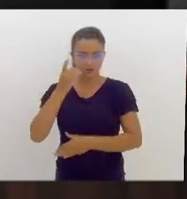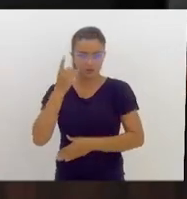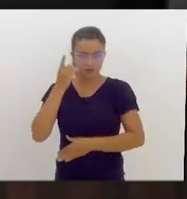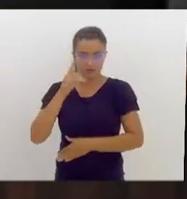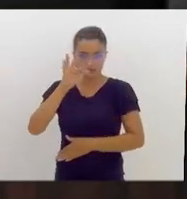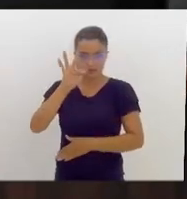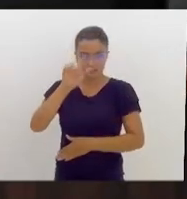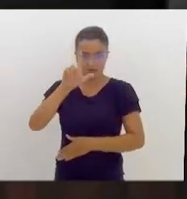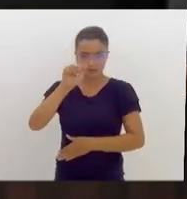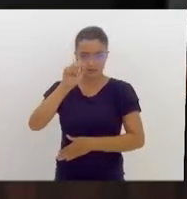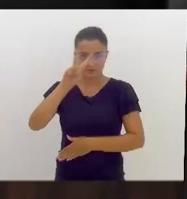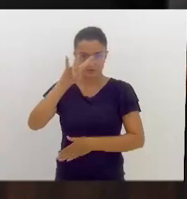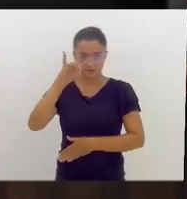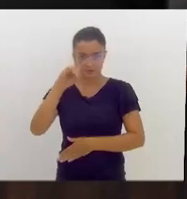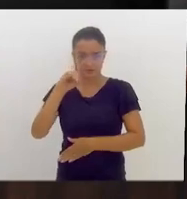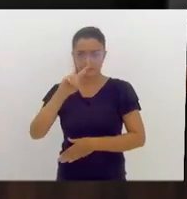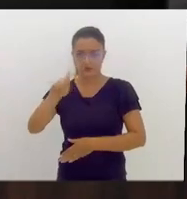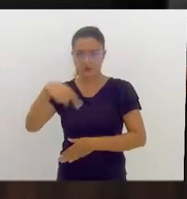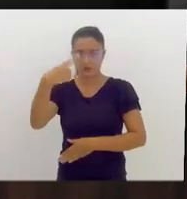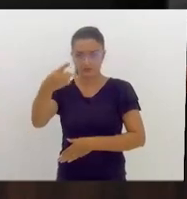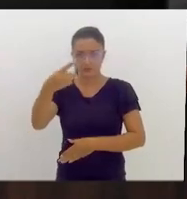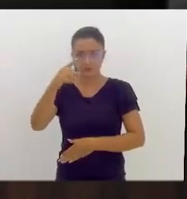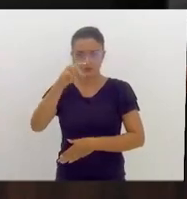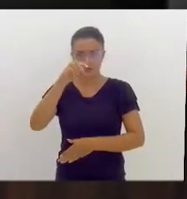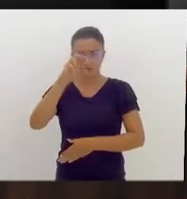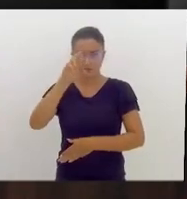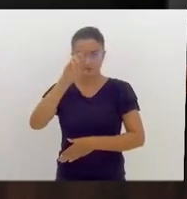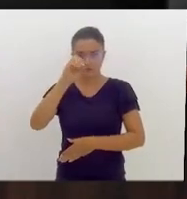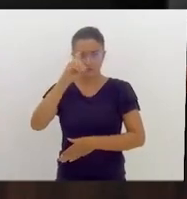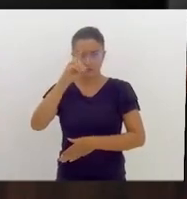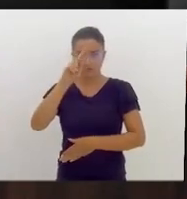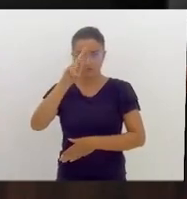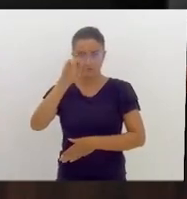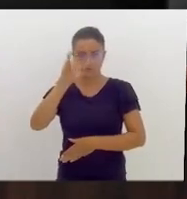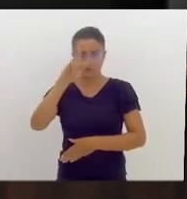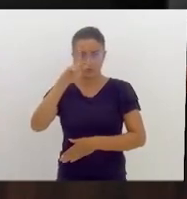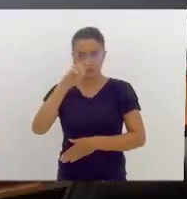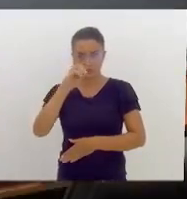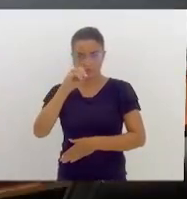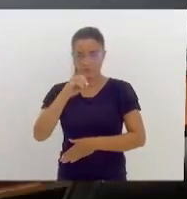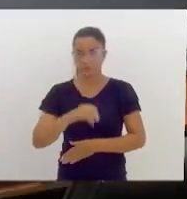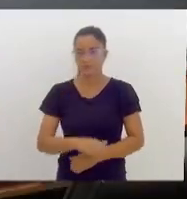e deputado Rodrigo Amorim. Eu troco com o Flávio. Deputado Flávio Serafim.